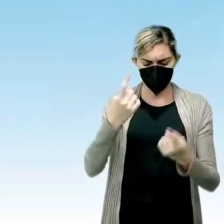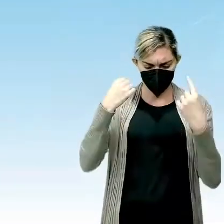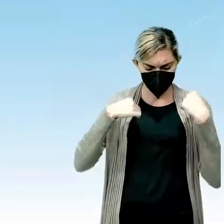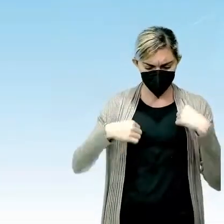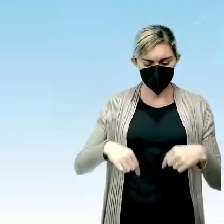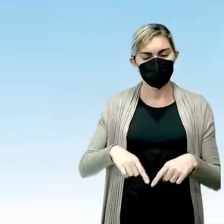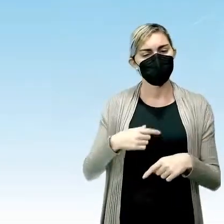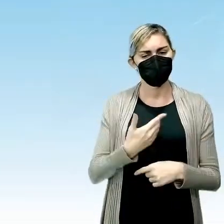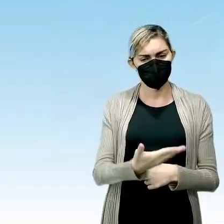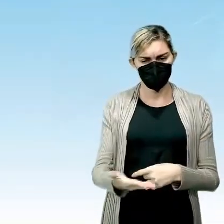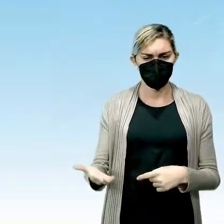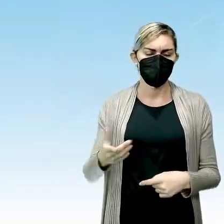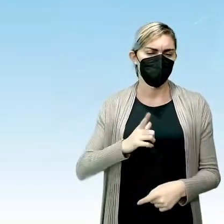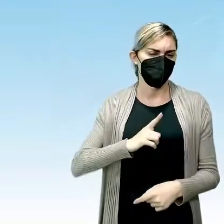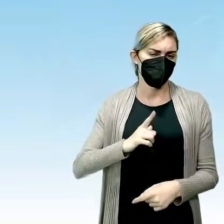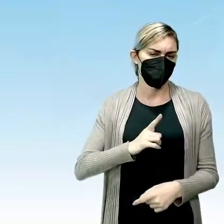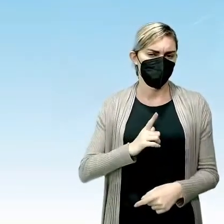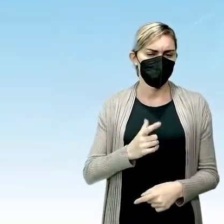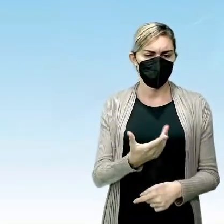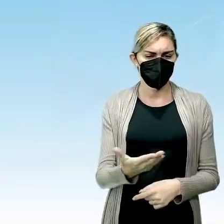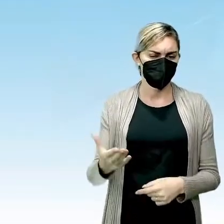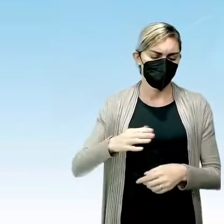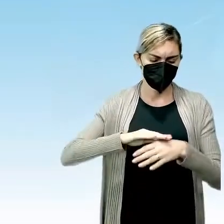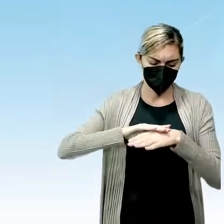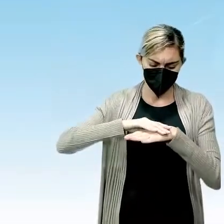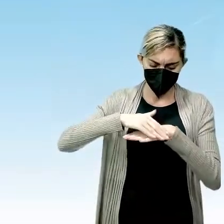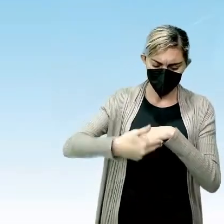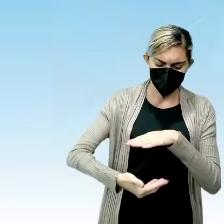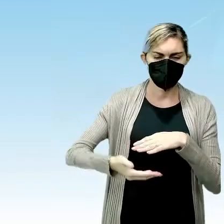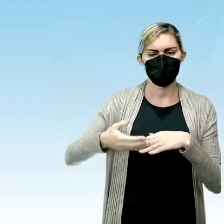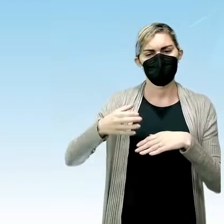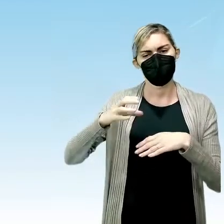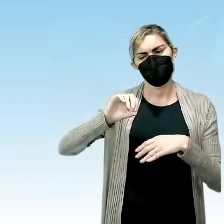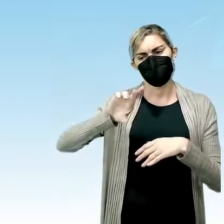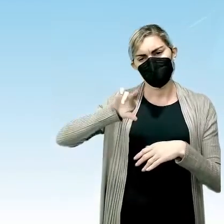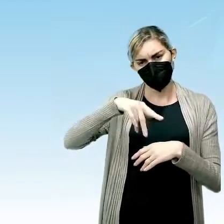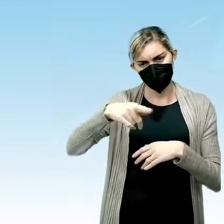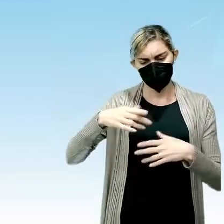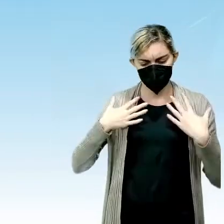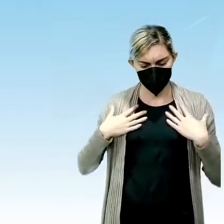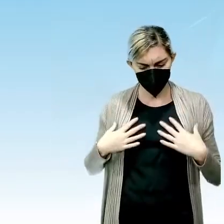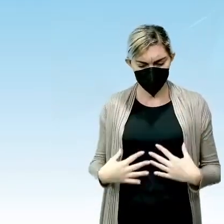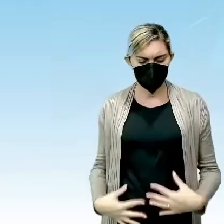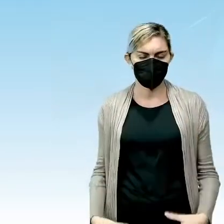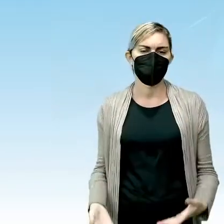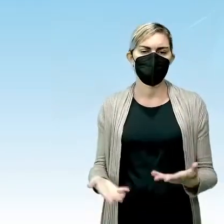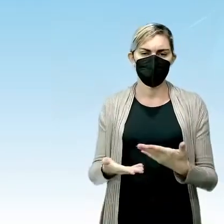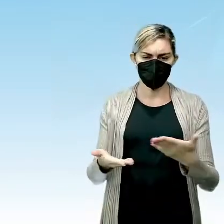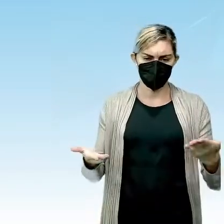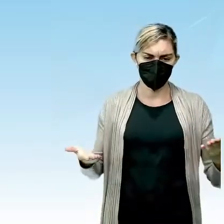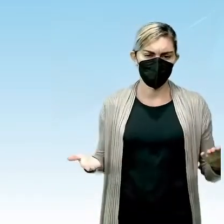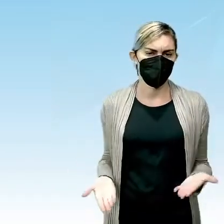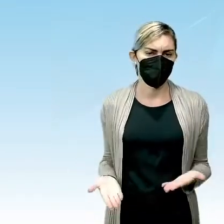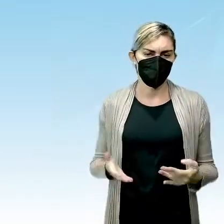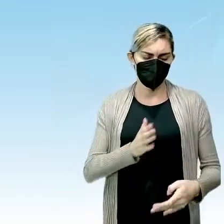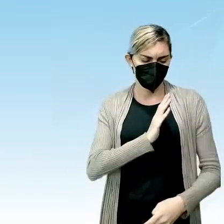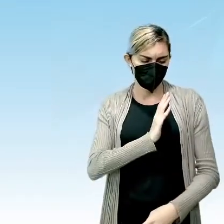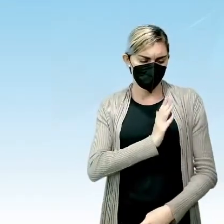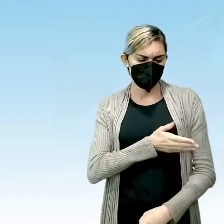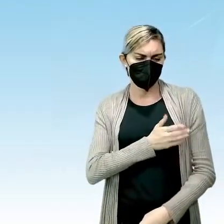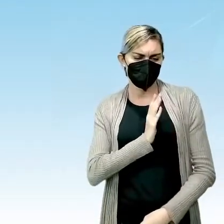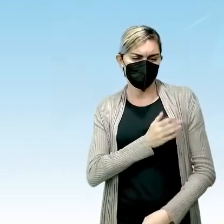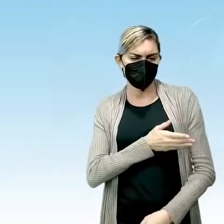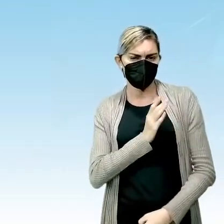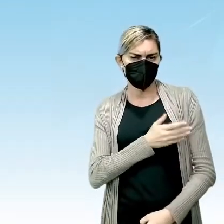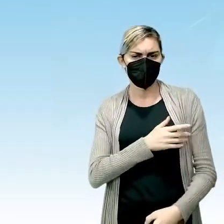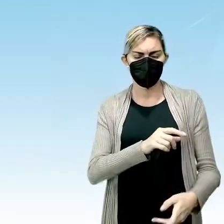a gente tem ali os tecidos, os órgãos, o exemplo mesmo, a questão do coração, que vai formar ali